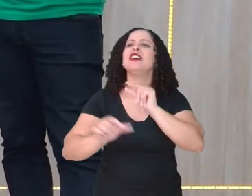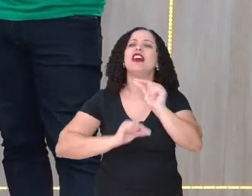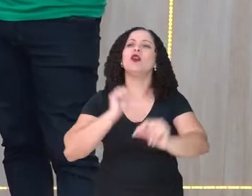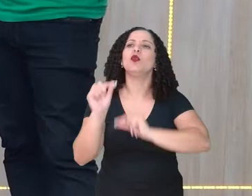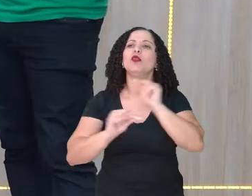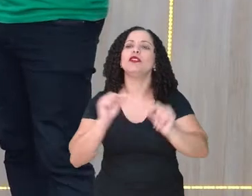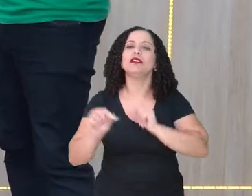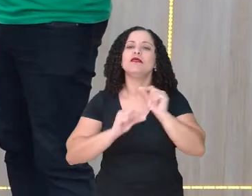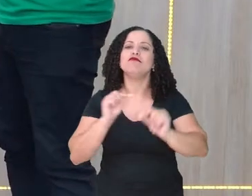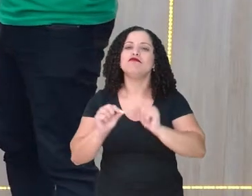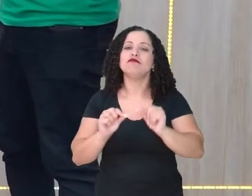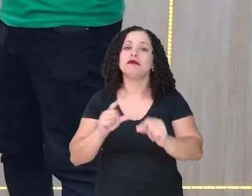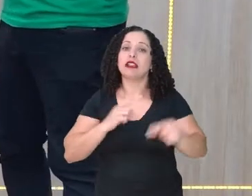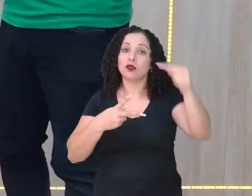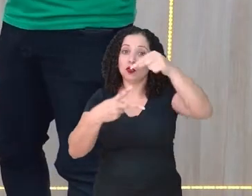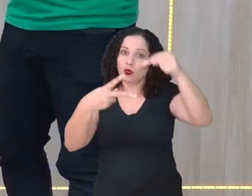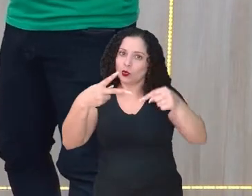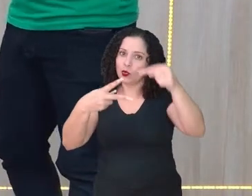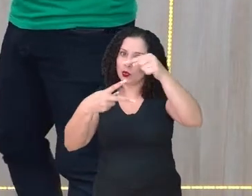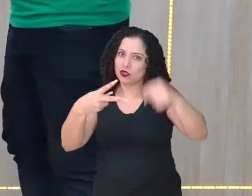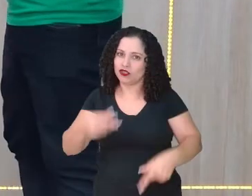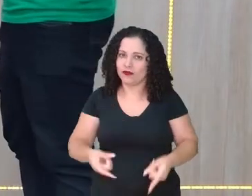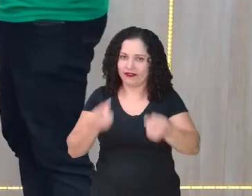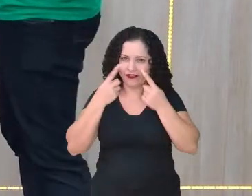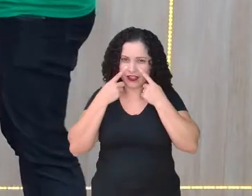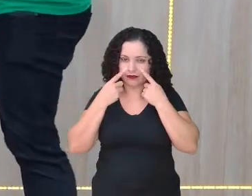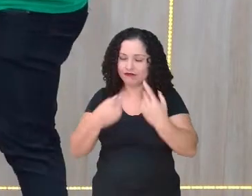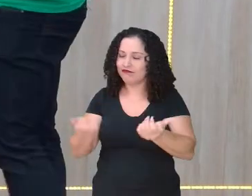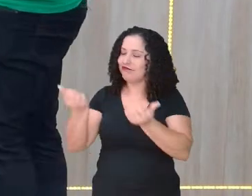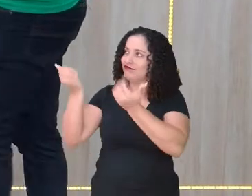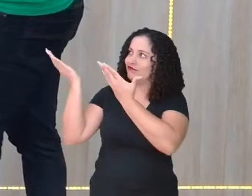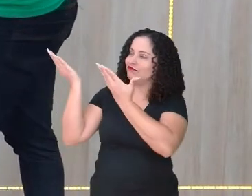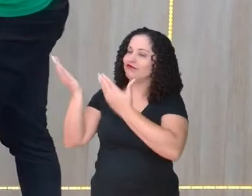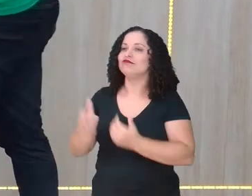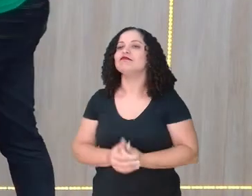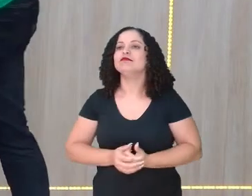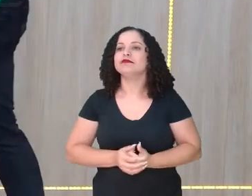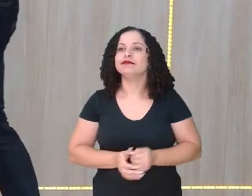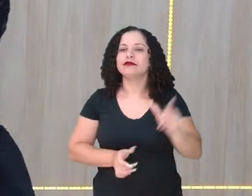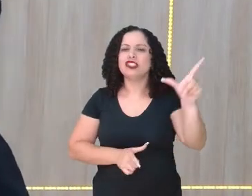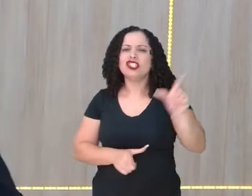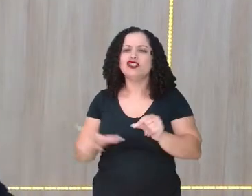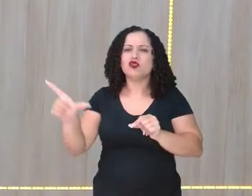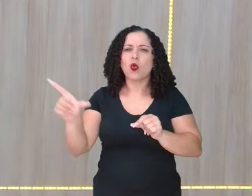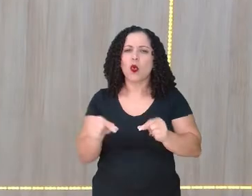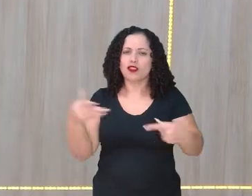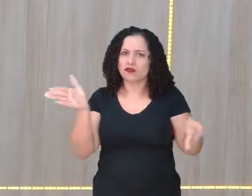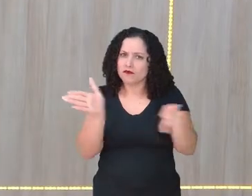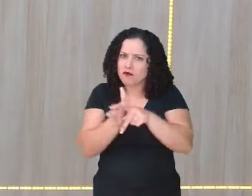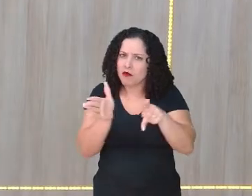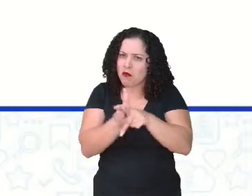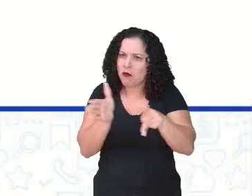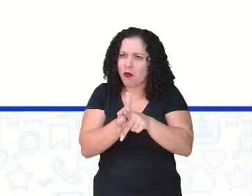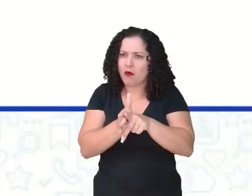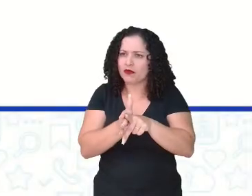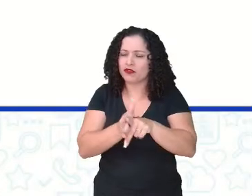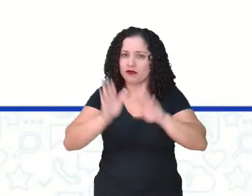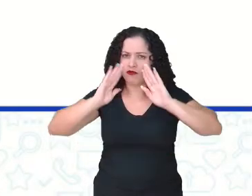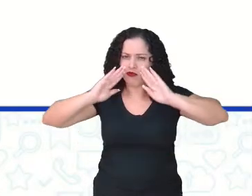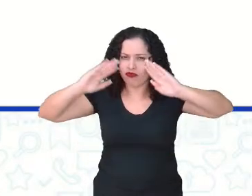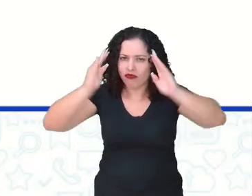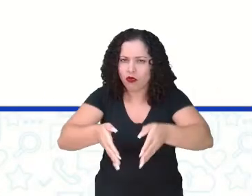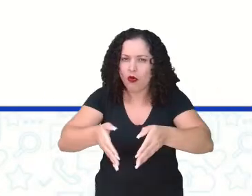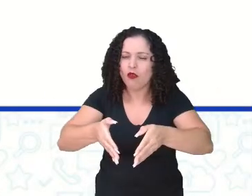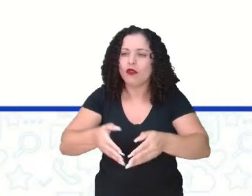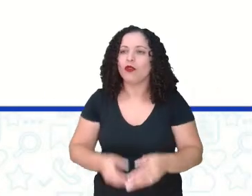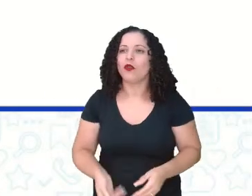o which, ele vai me dar duas opções. Perceba comigo aqui. Solicitando escolhas específicas. Which color do you